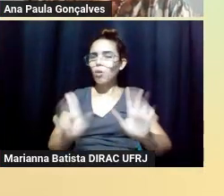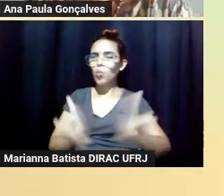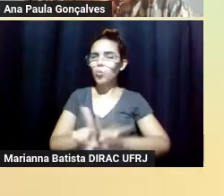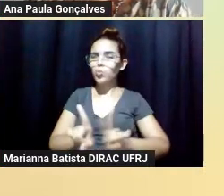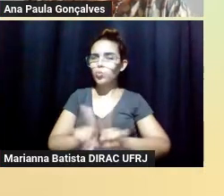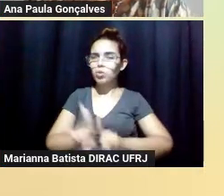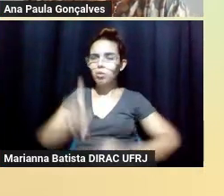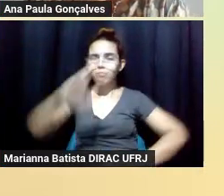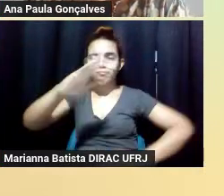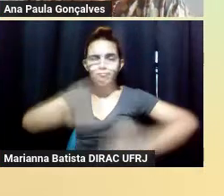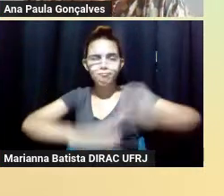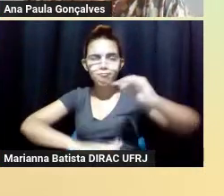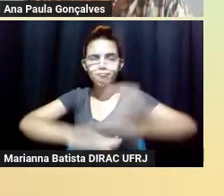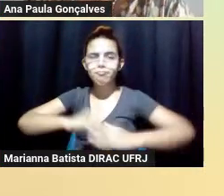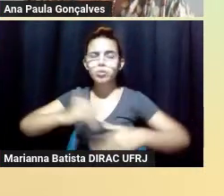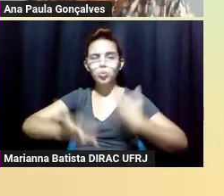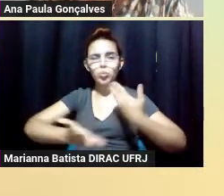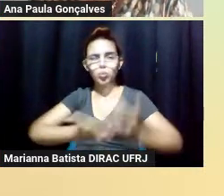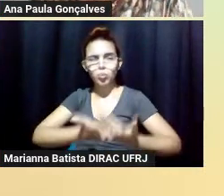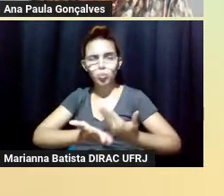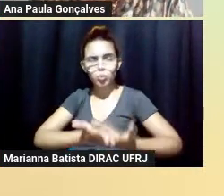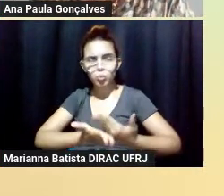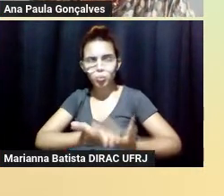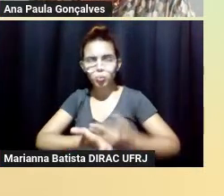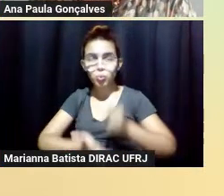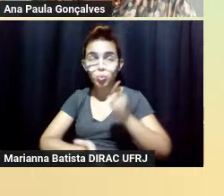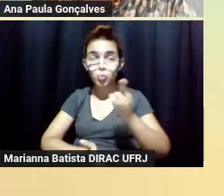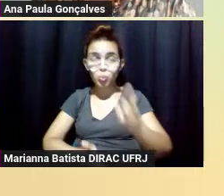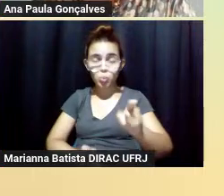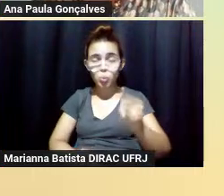um pouquinho. Né? E aí,